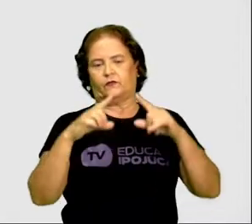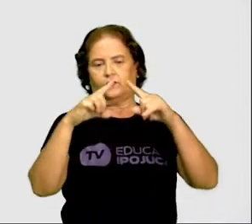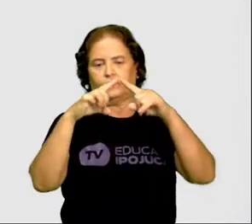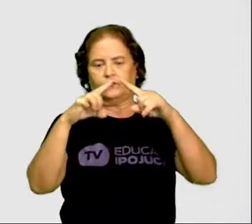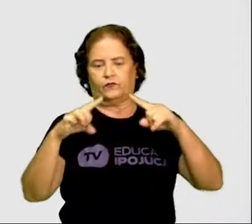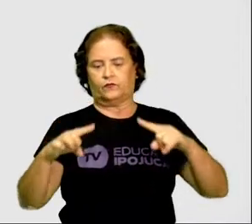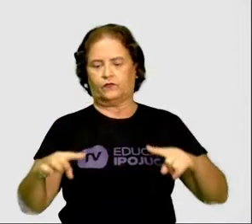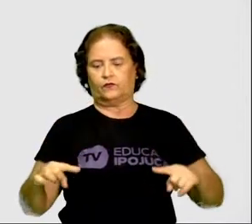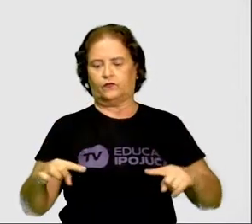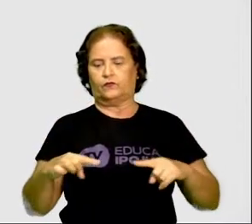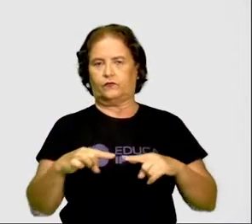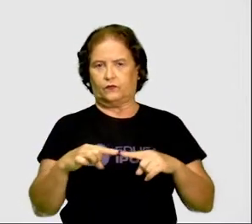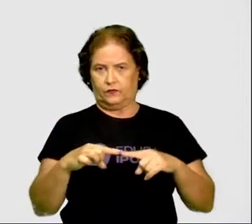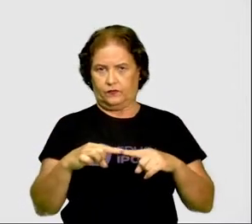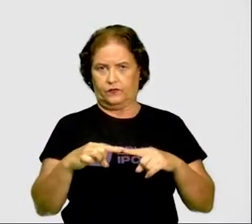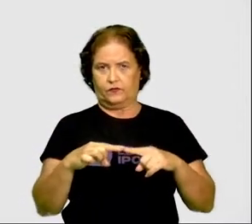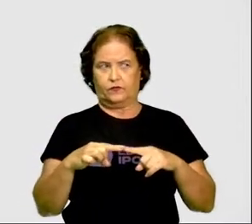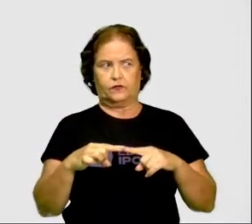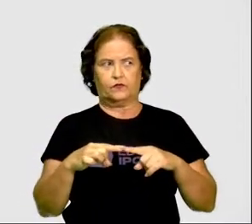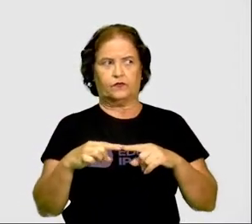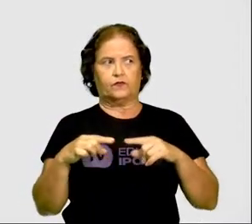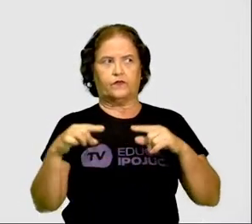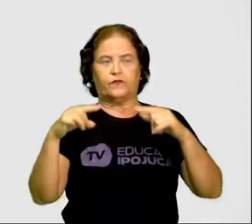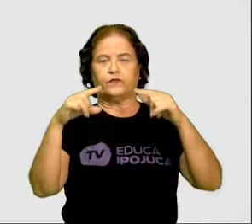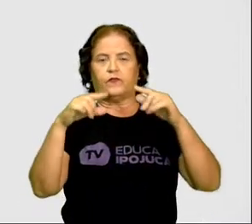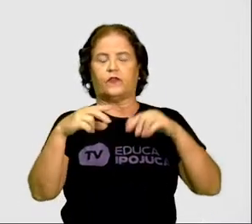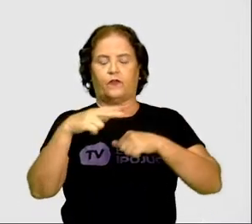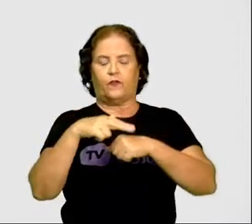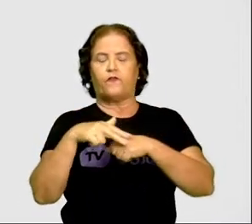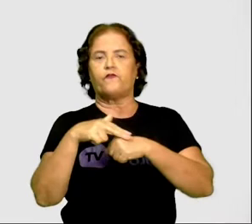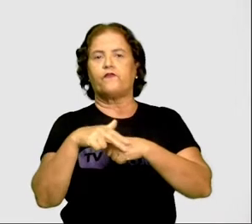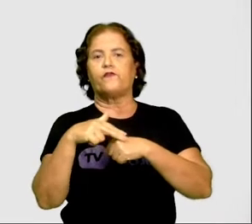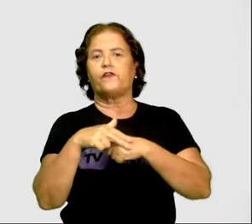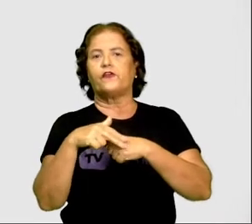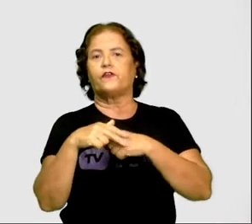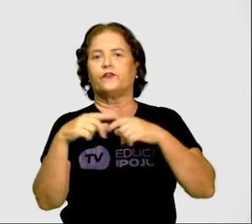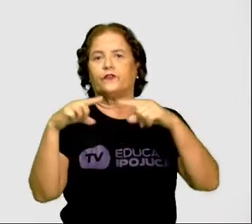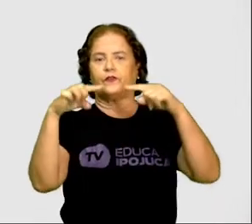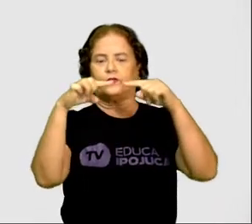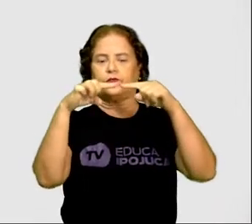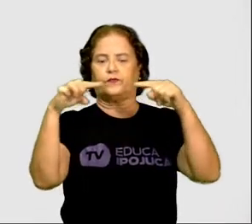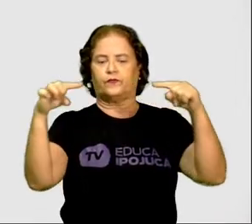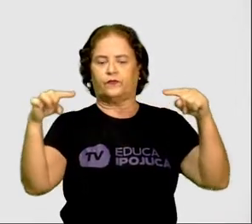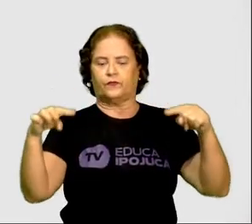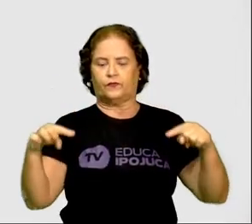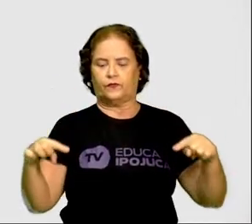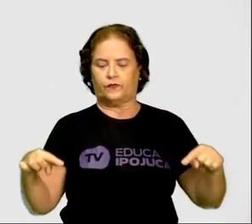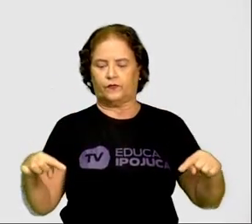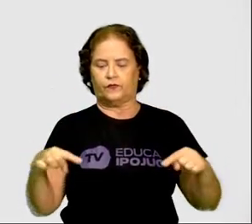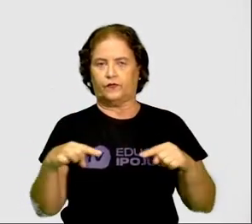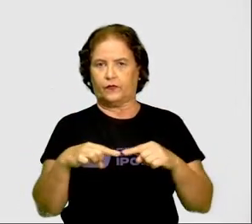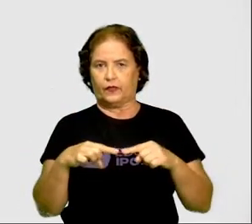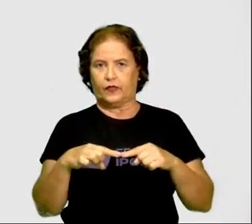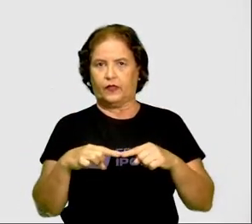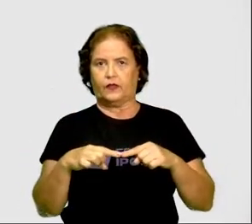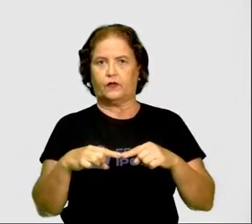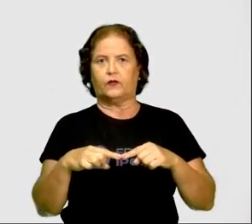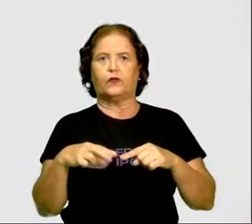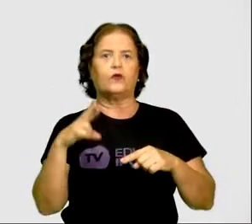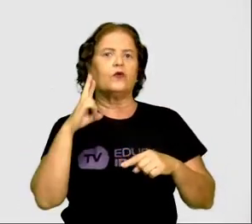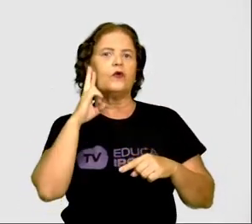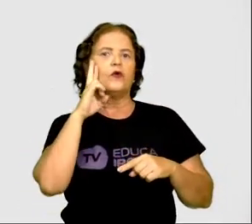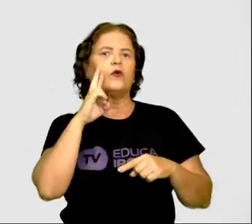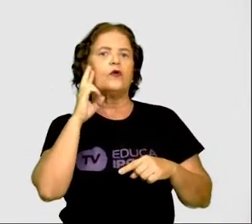nosso retângulo na cor verde. A imagem do nosso trapézio na cor roxa.